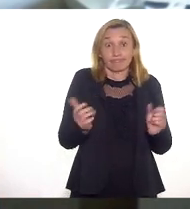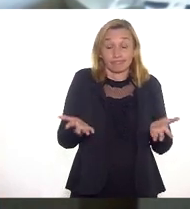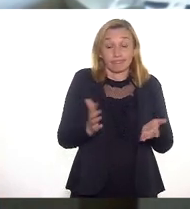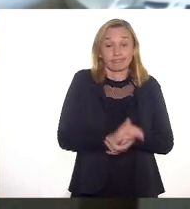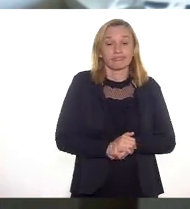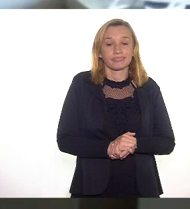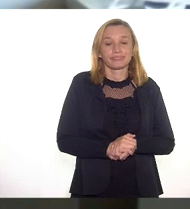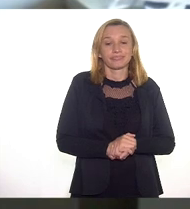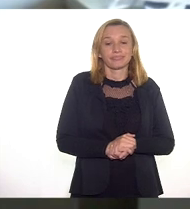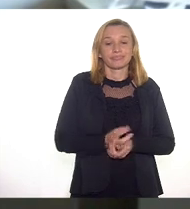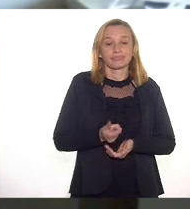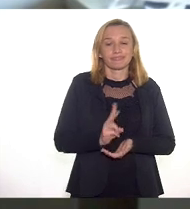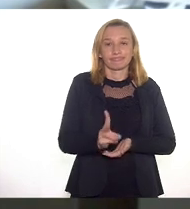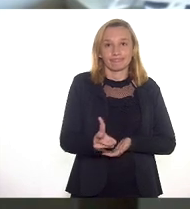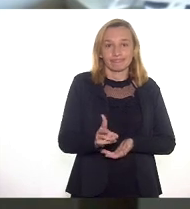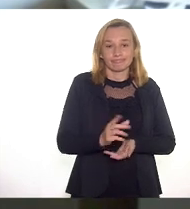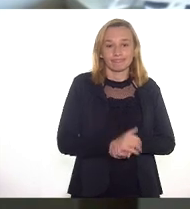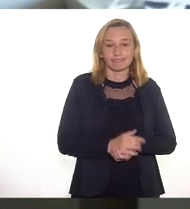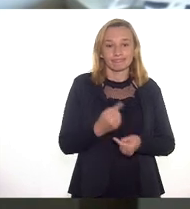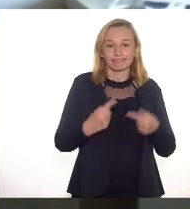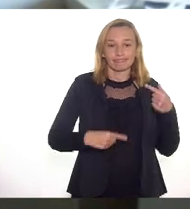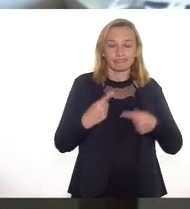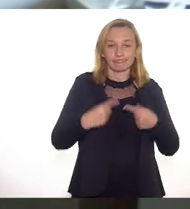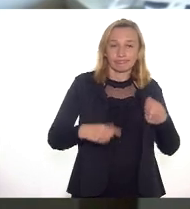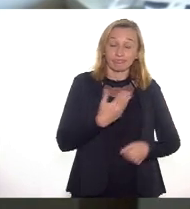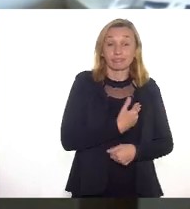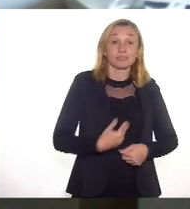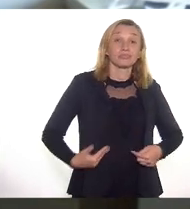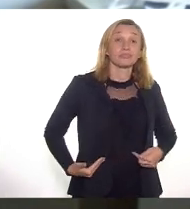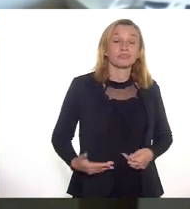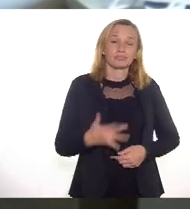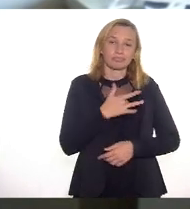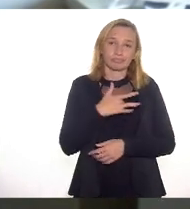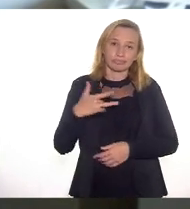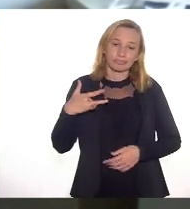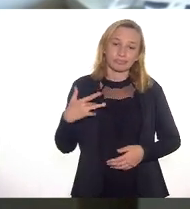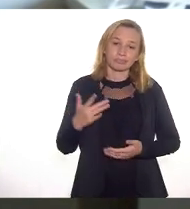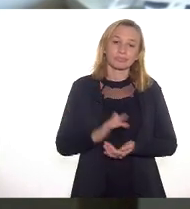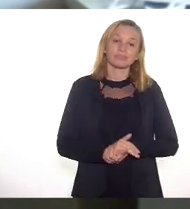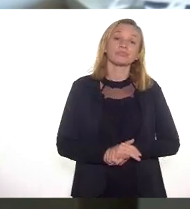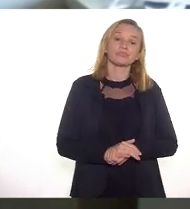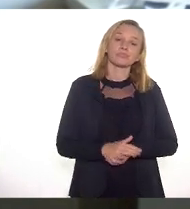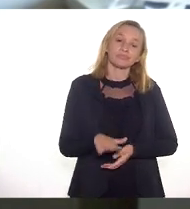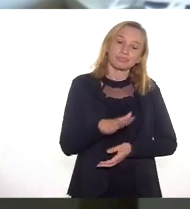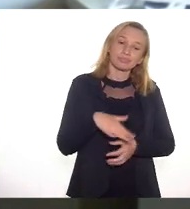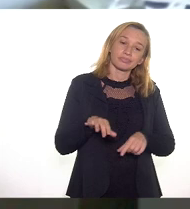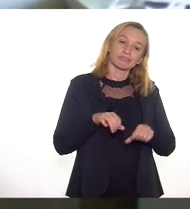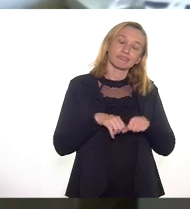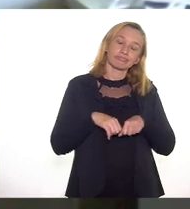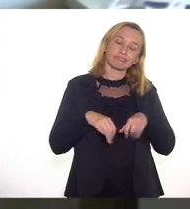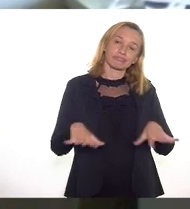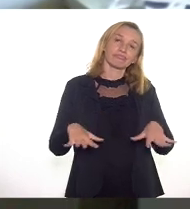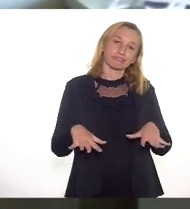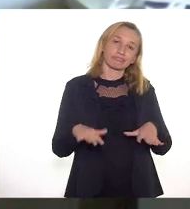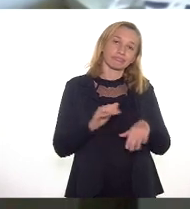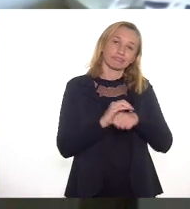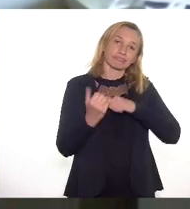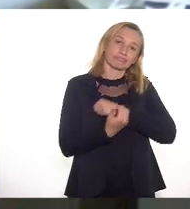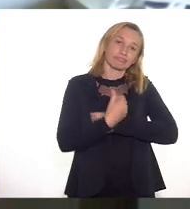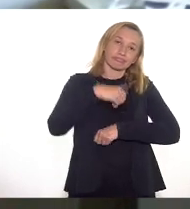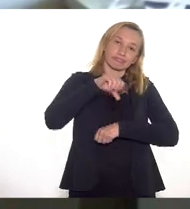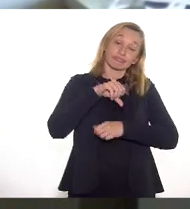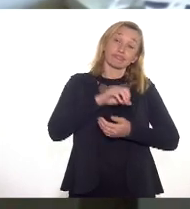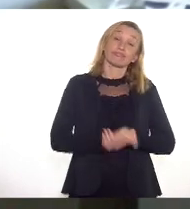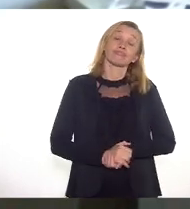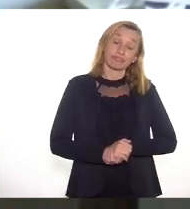haver continuidade da política pública de saúde em plena pandemia do